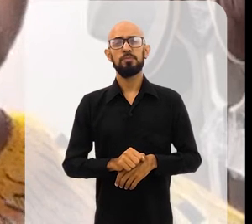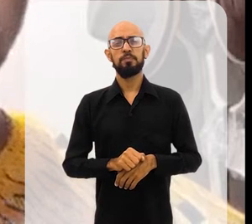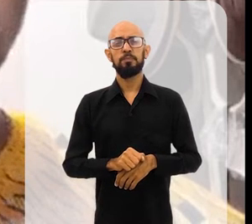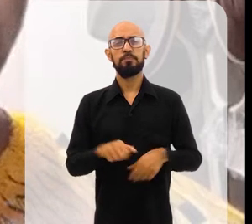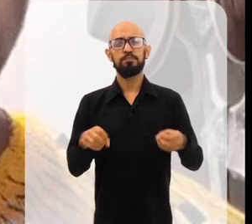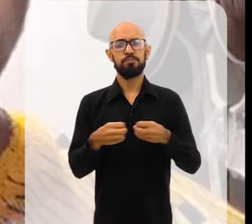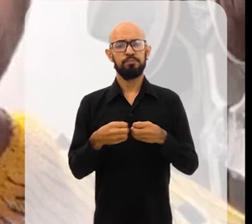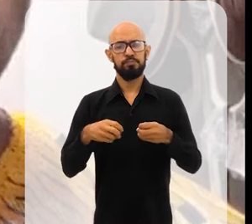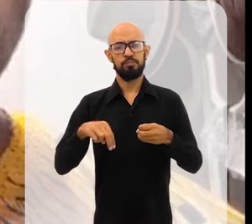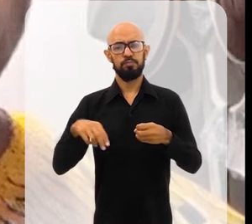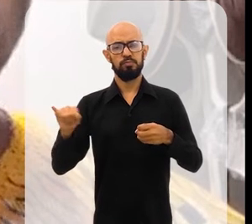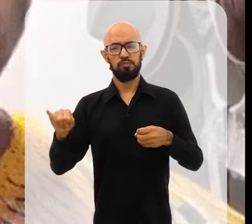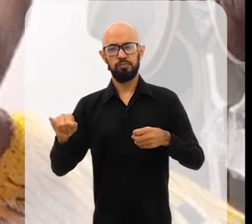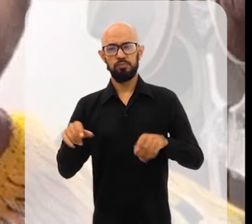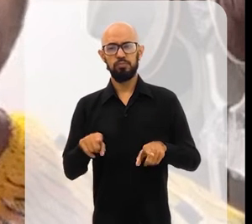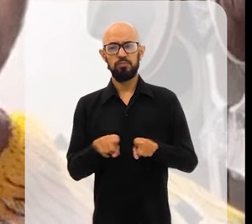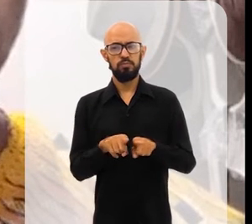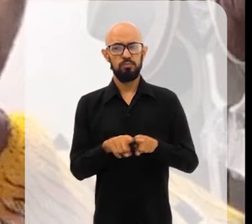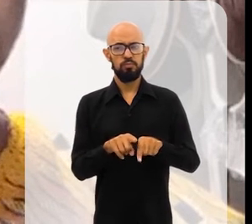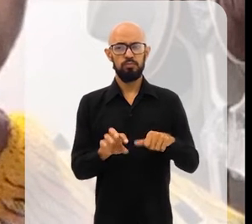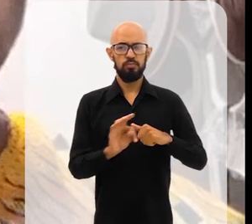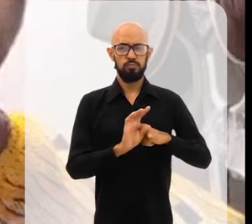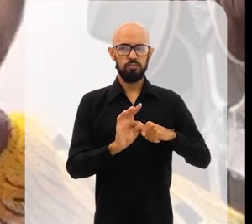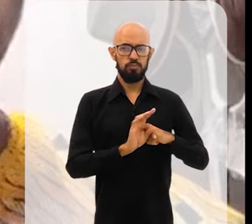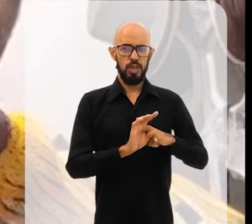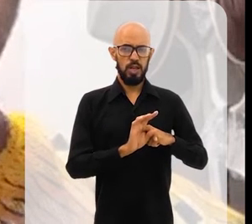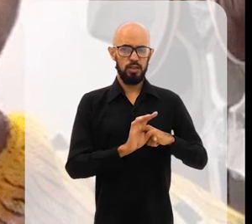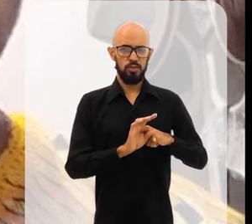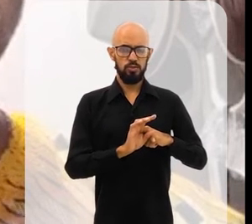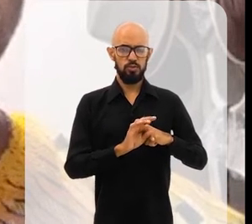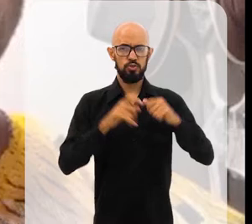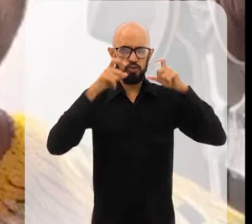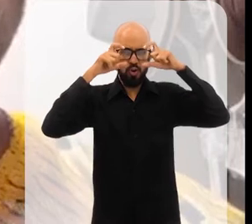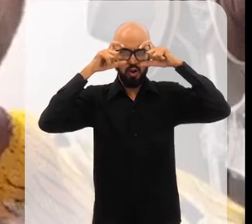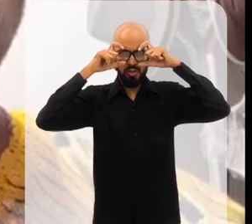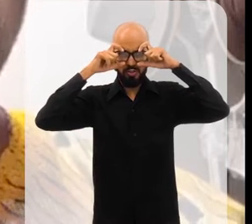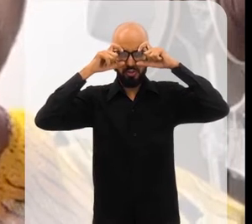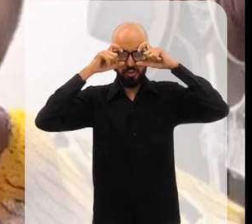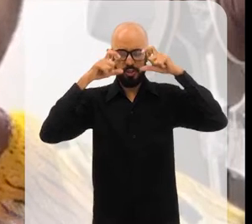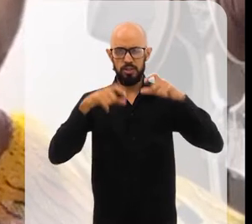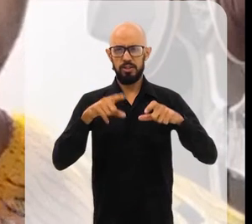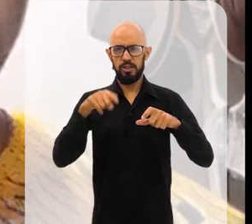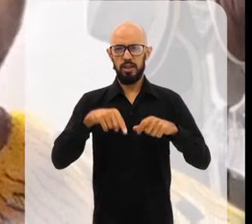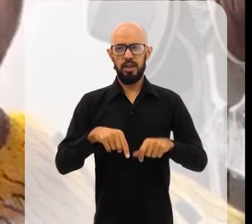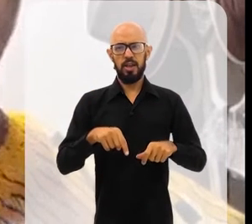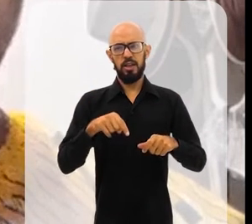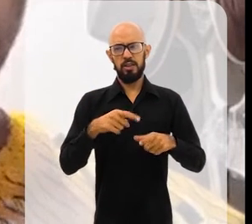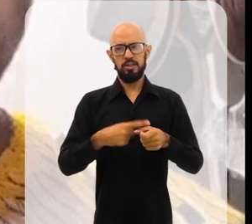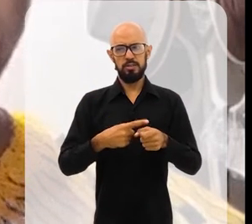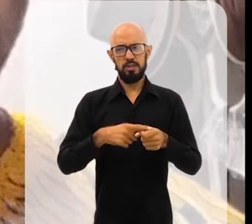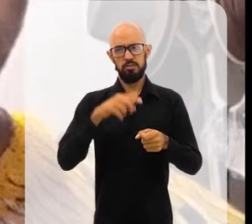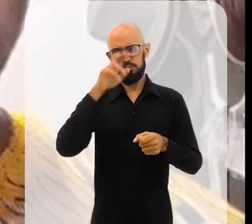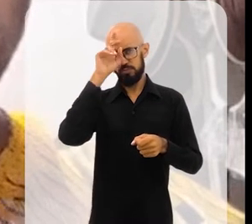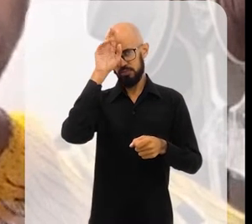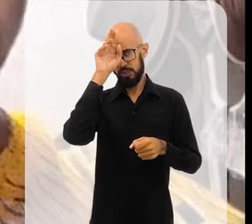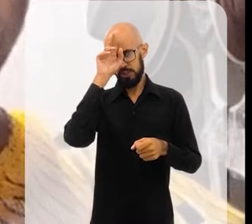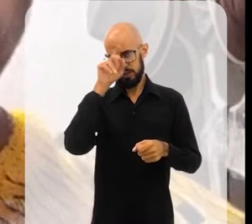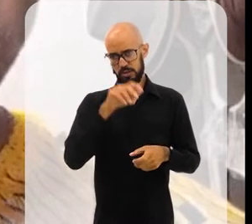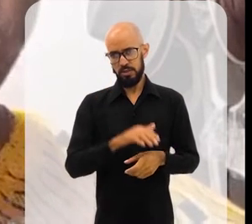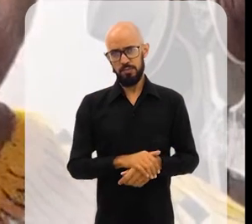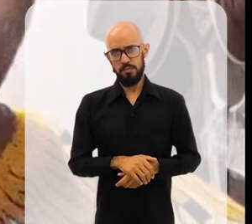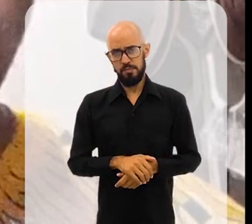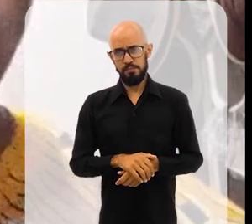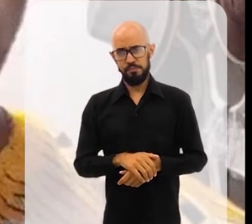Iguaçu, e filho de um técnico de ótica que era da cidade de Mesquita. Então, esses